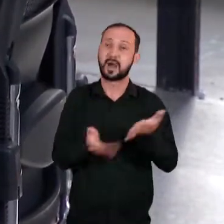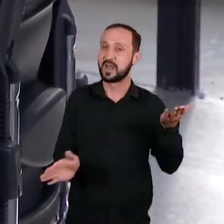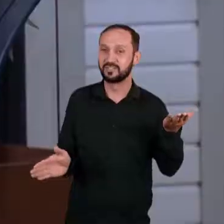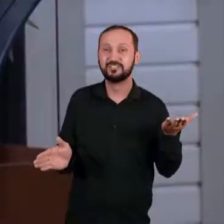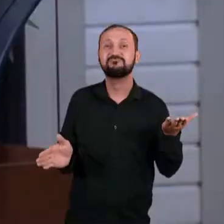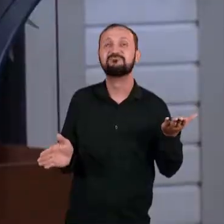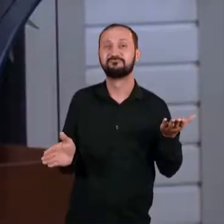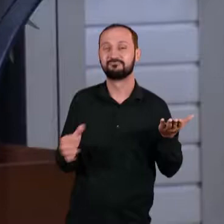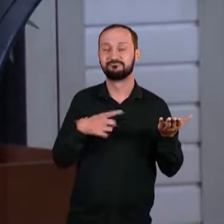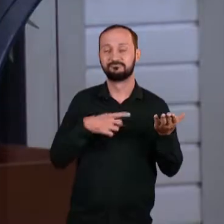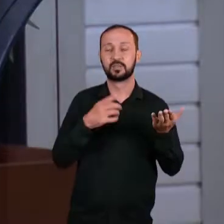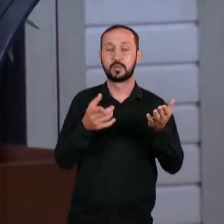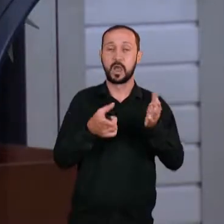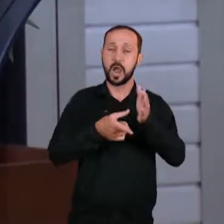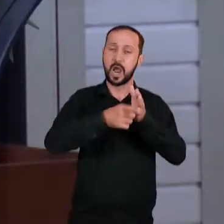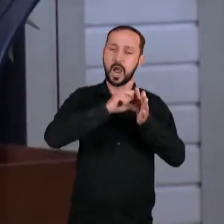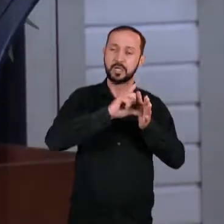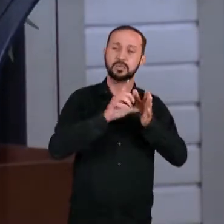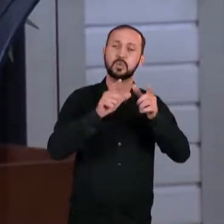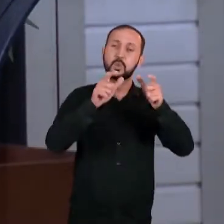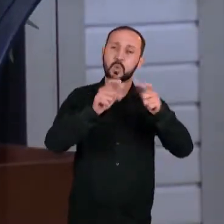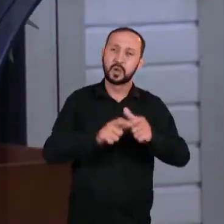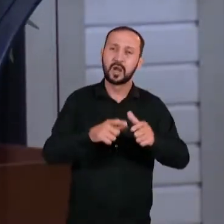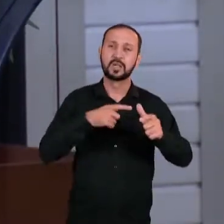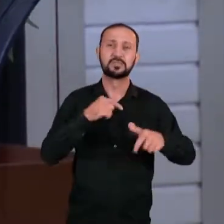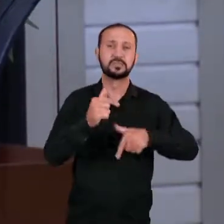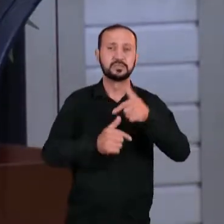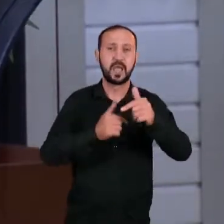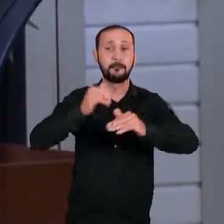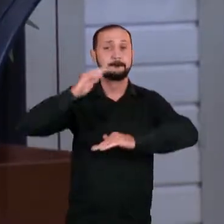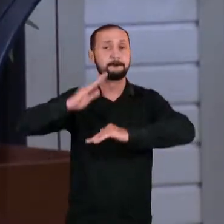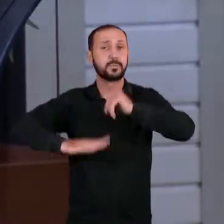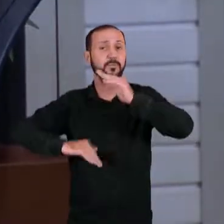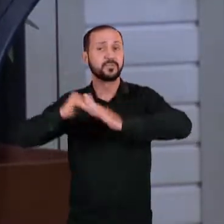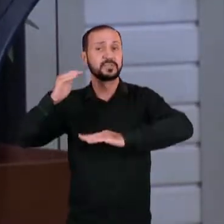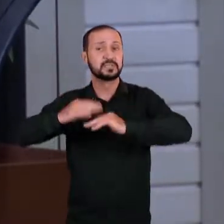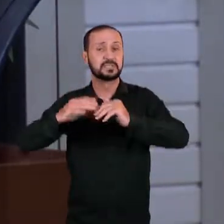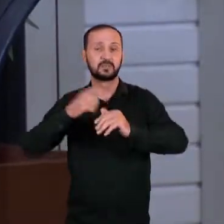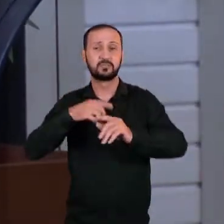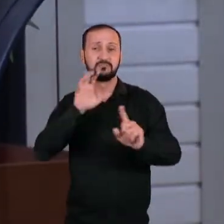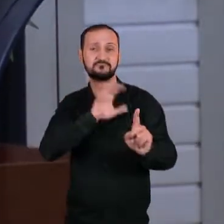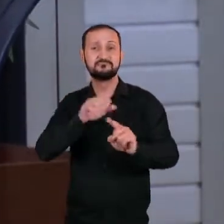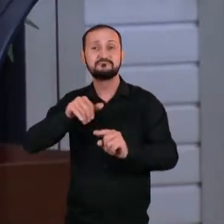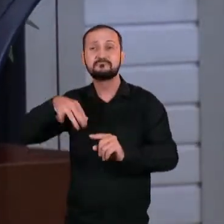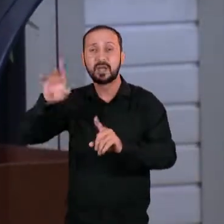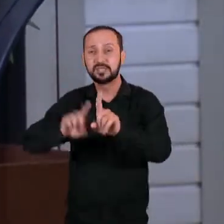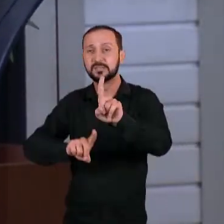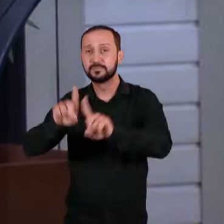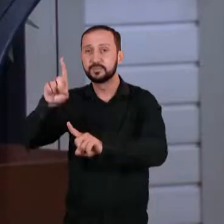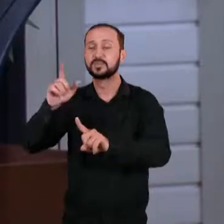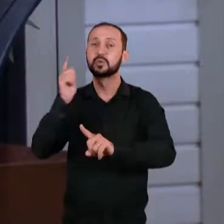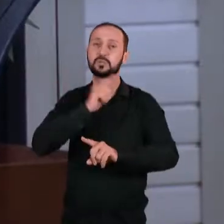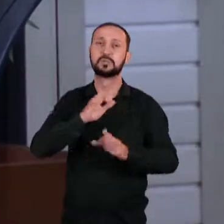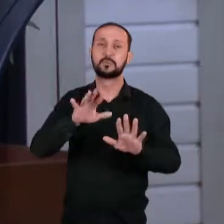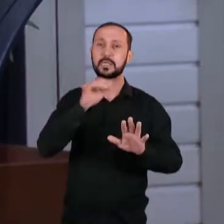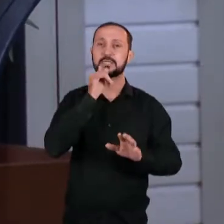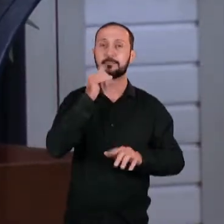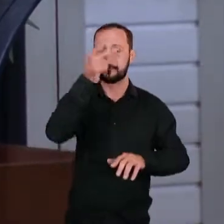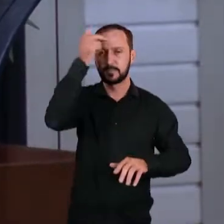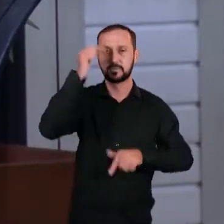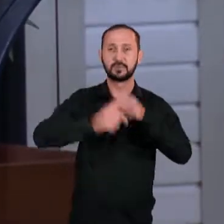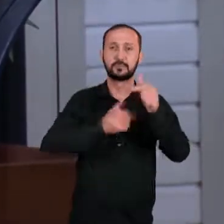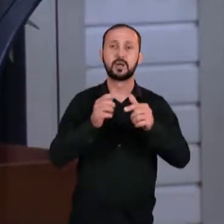mais identificando os ambientes que são mais propícios, as profissões que têm mais risco. Então, a gente hoje já tem, então, pessoas que trabalham na